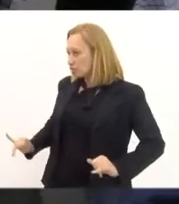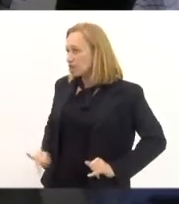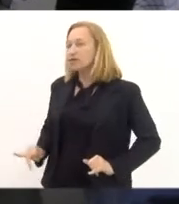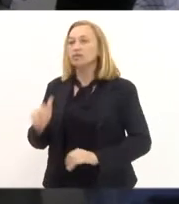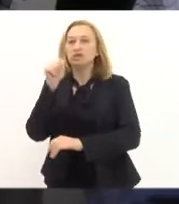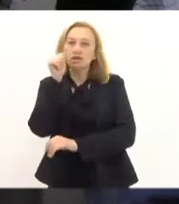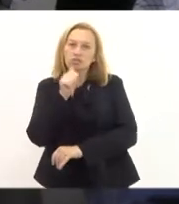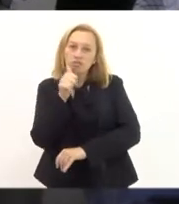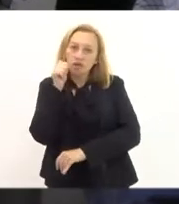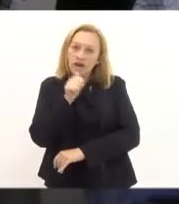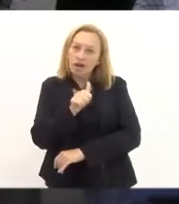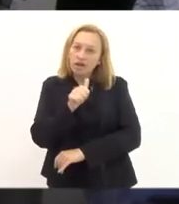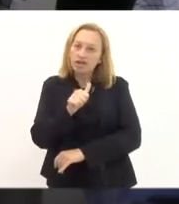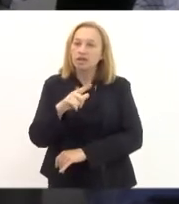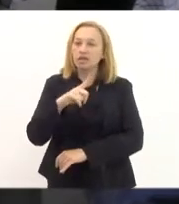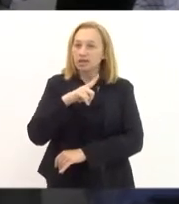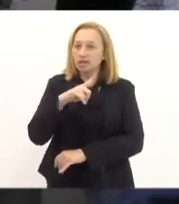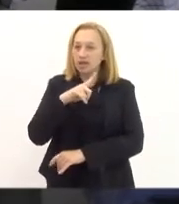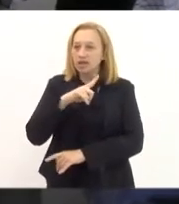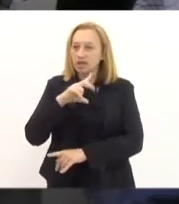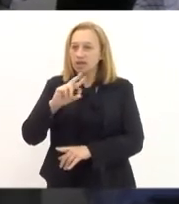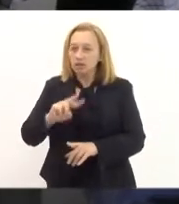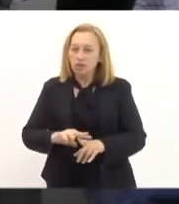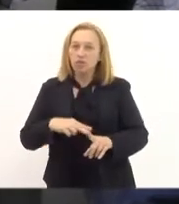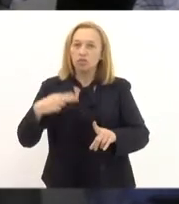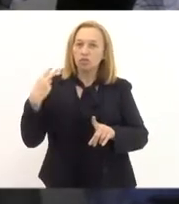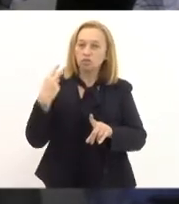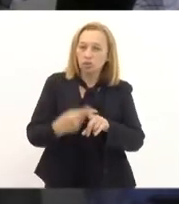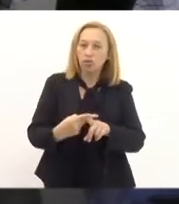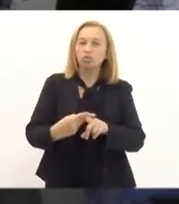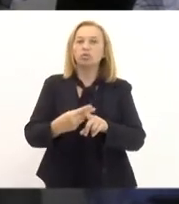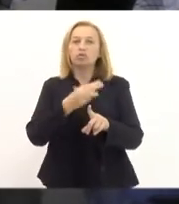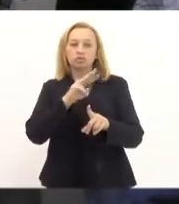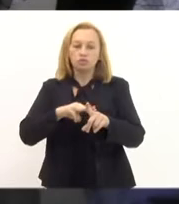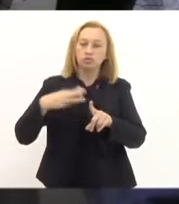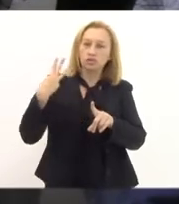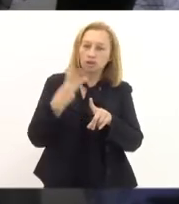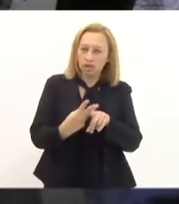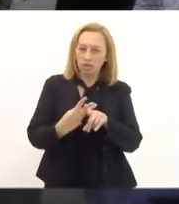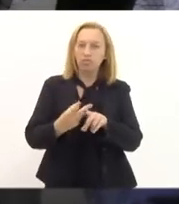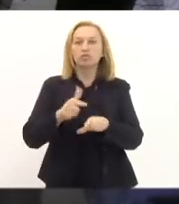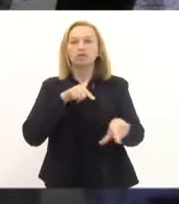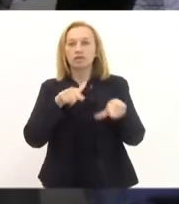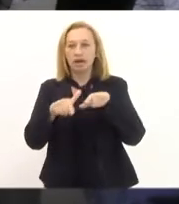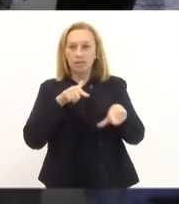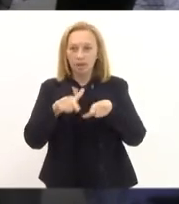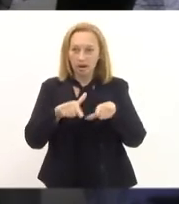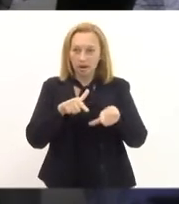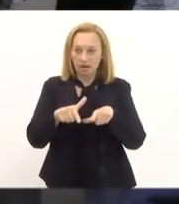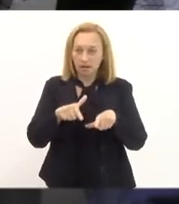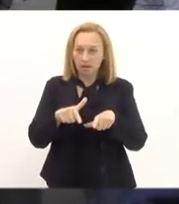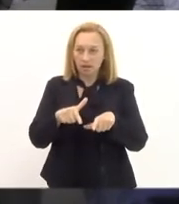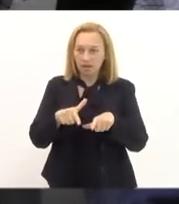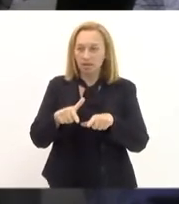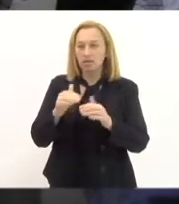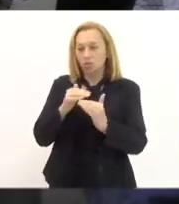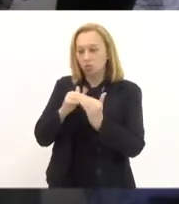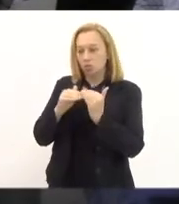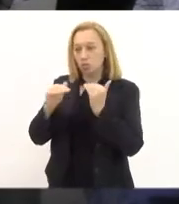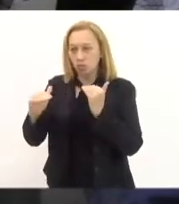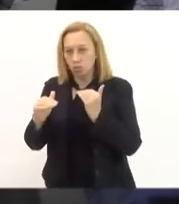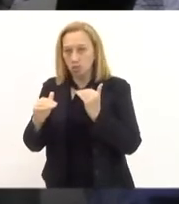das mulheres que tem a dupla a tripla jornada de trabalho e que padecem nos vagões da